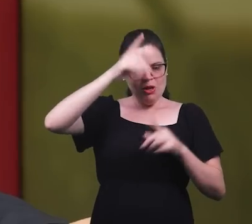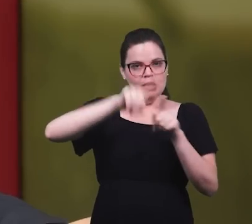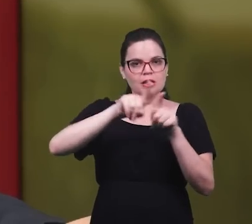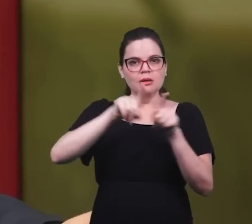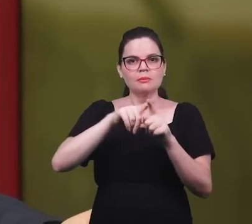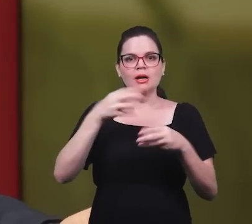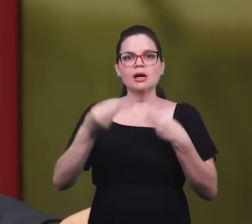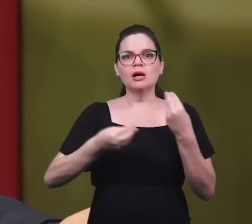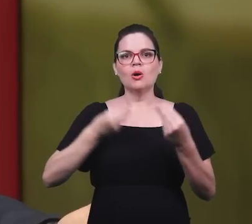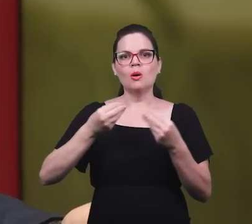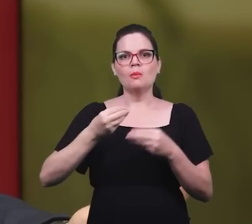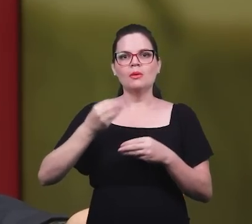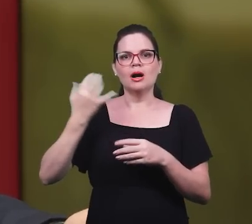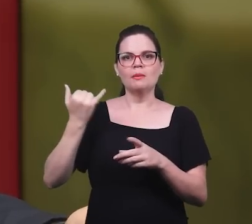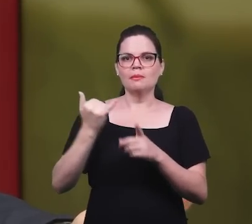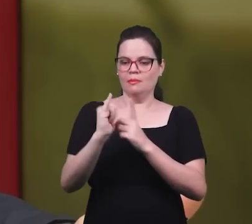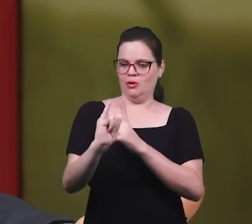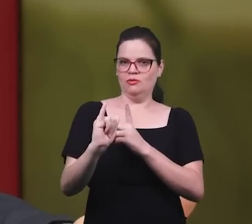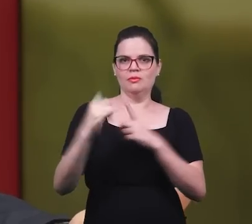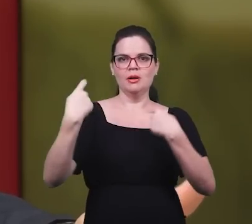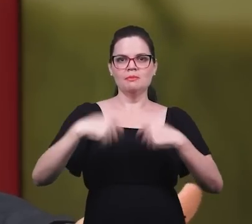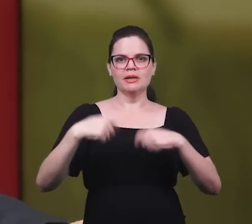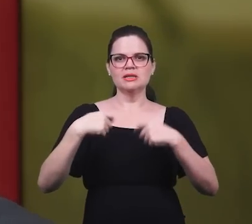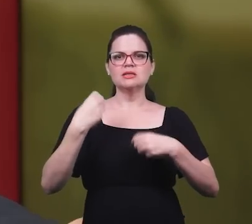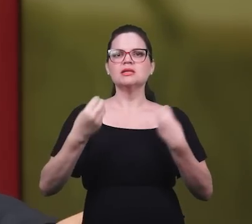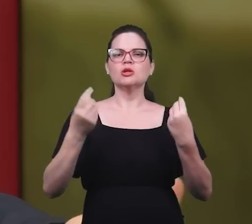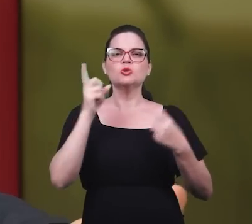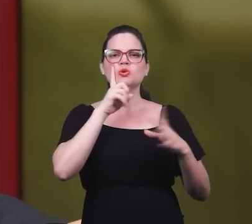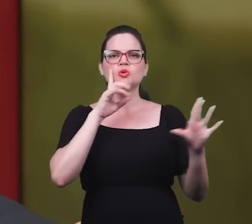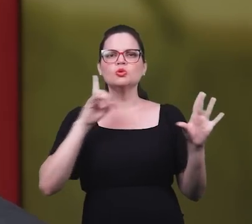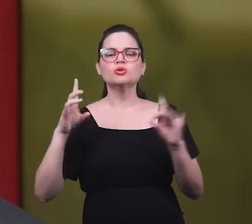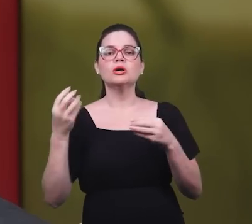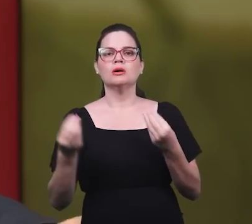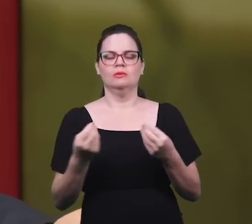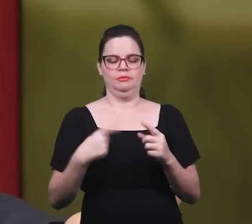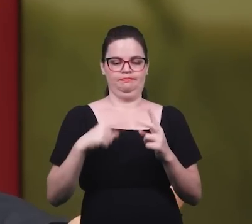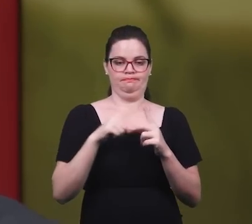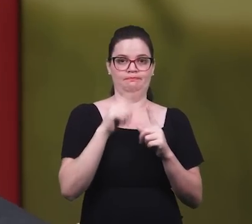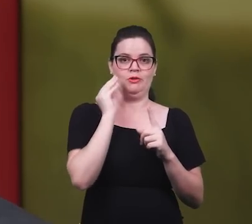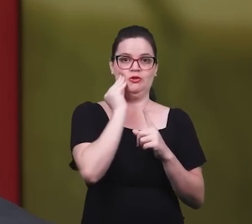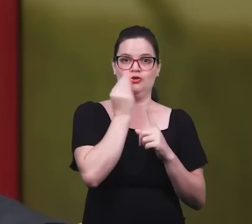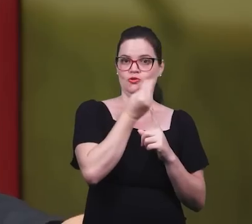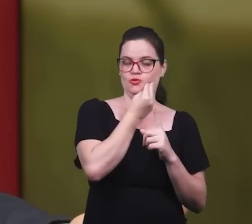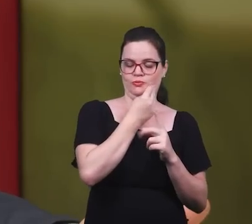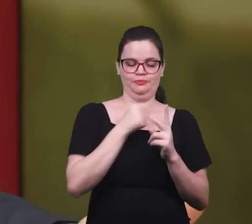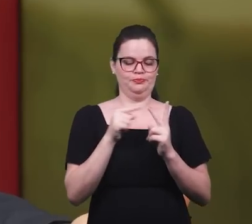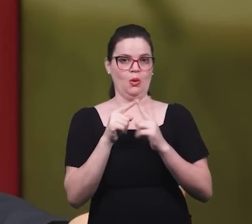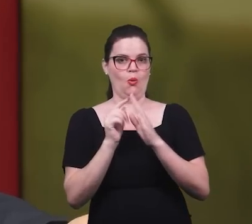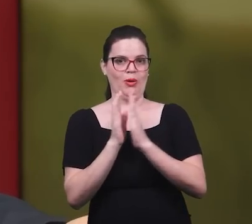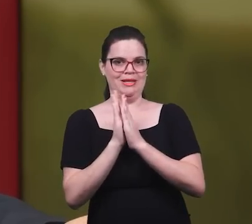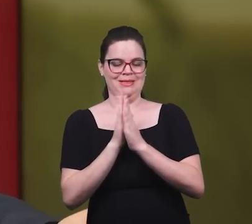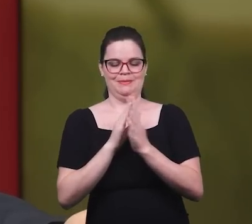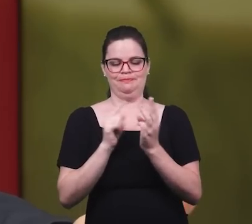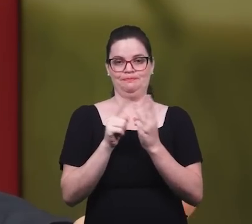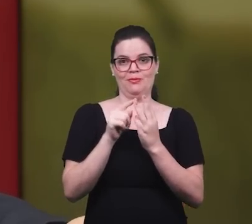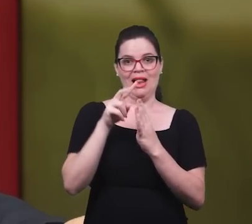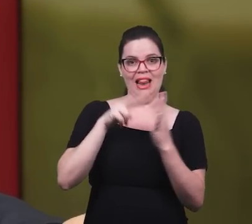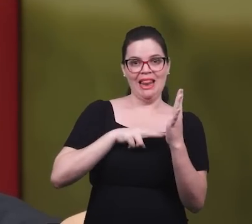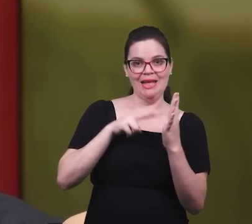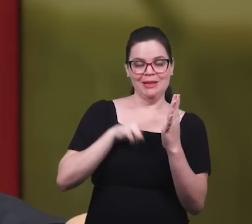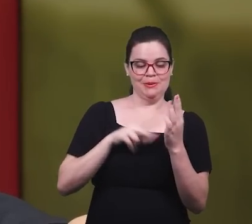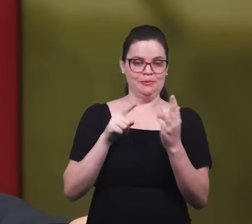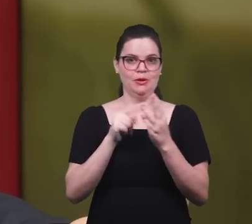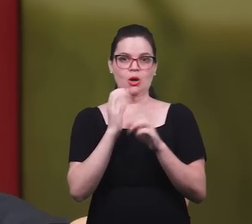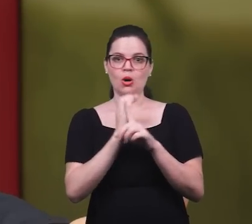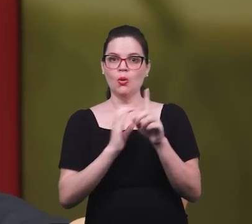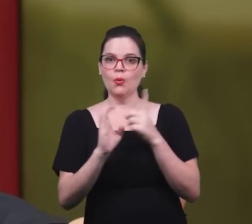profecia. A profecia precisa ser nutrida, alimentada, como? Jejum, oração, leitura à palavra, cultos,